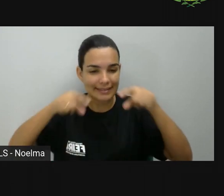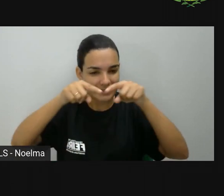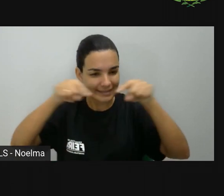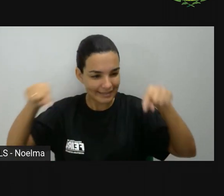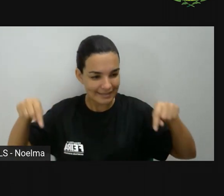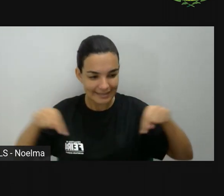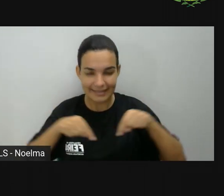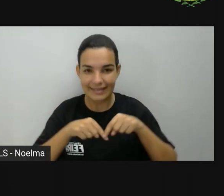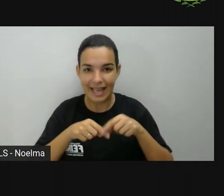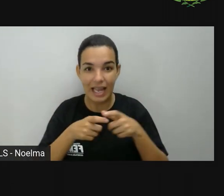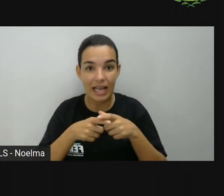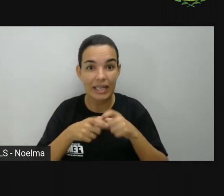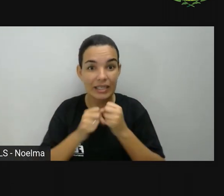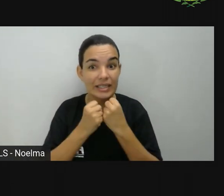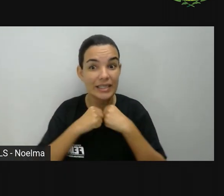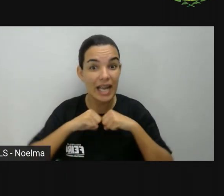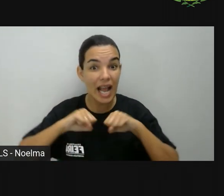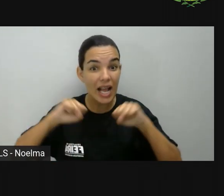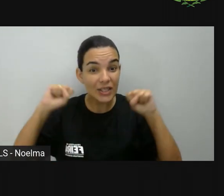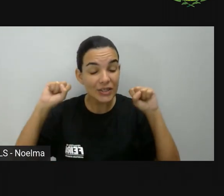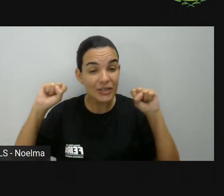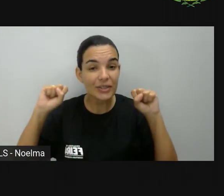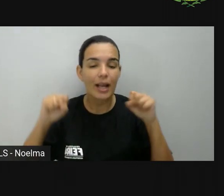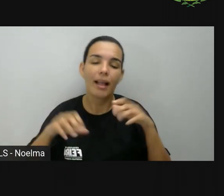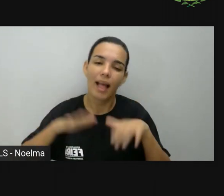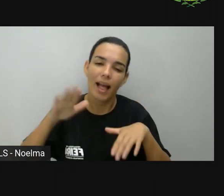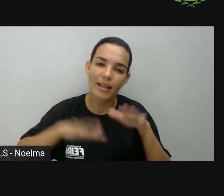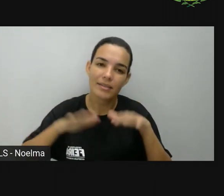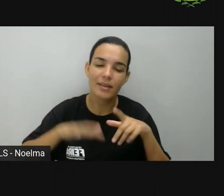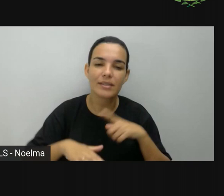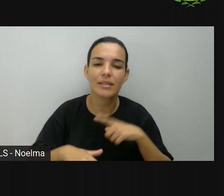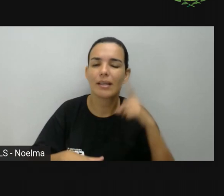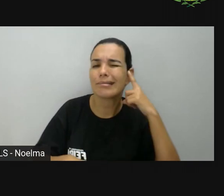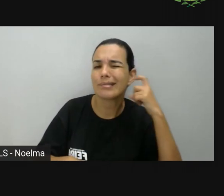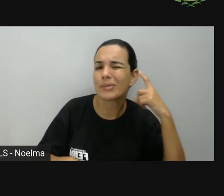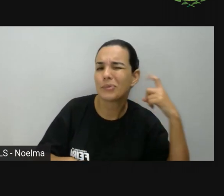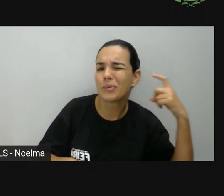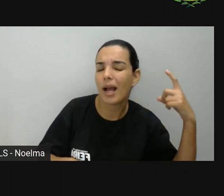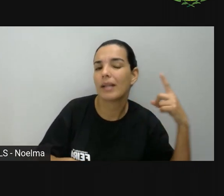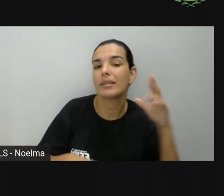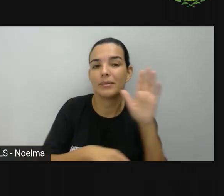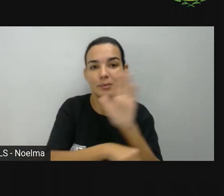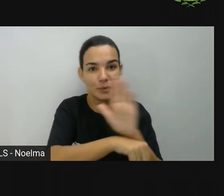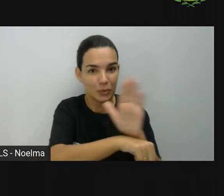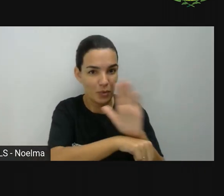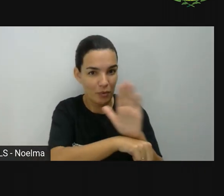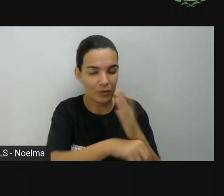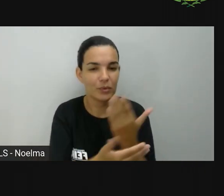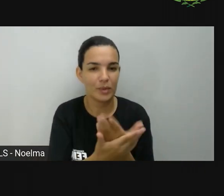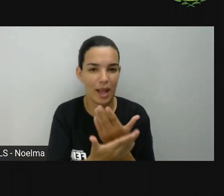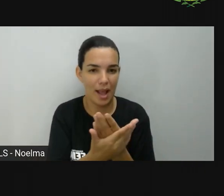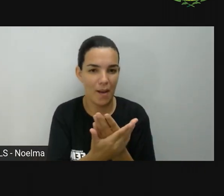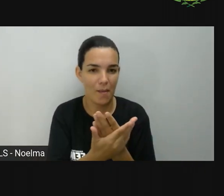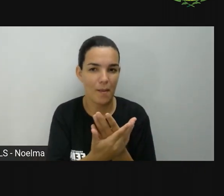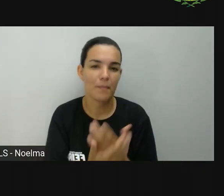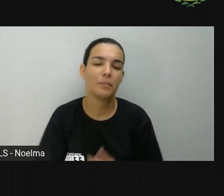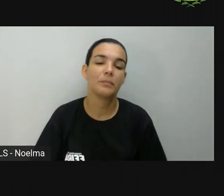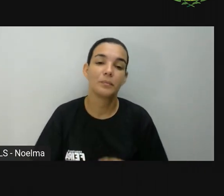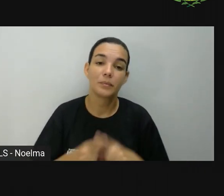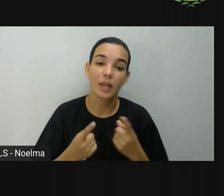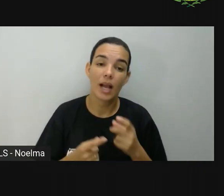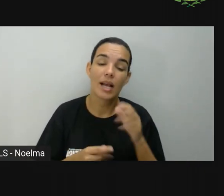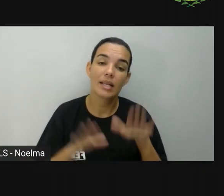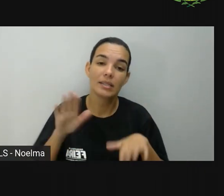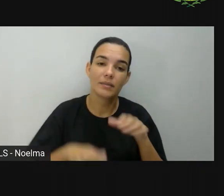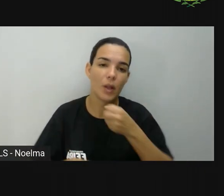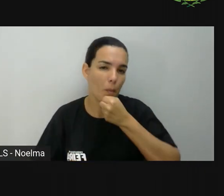tem só o local onde a gente faz a gravação. Então, geralmente pode acontecer esse eco, né? Ou a depender aí do microfone da gente, que às